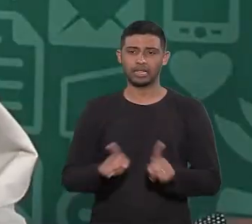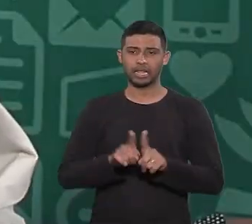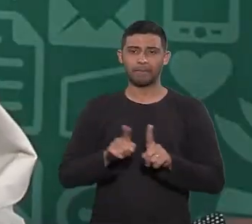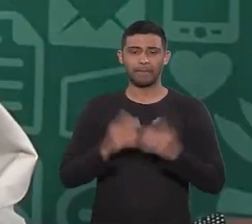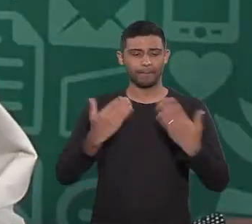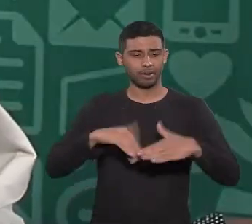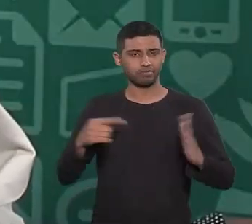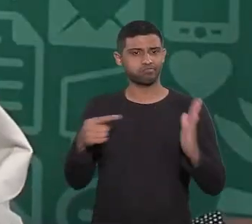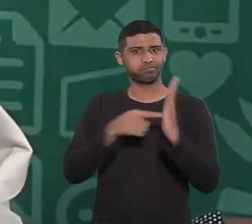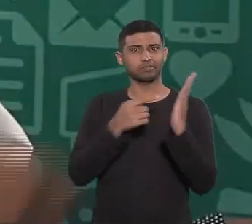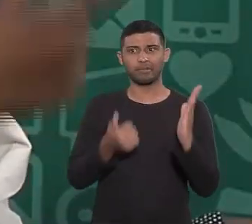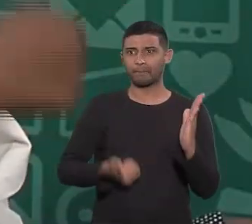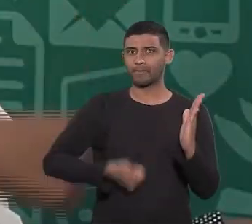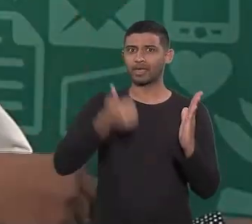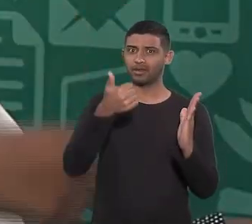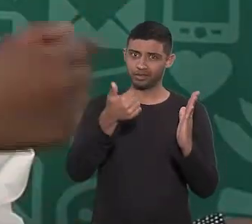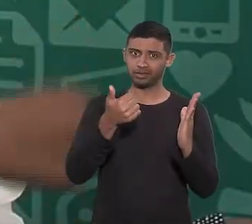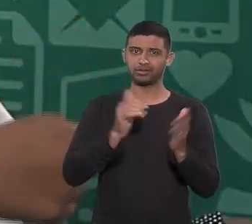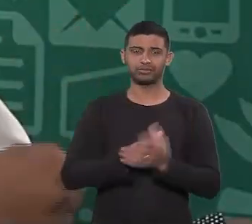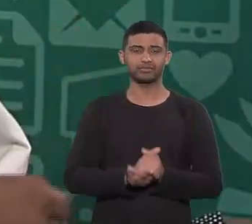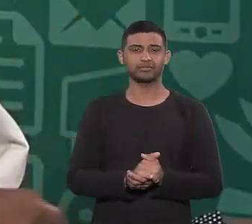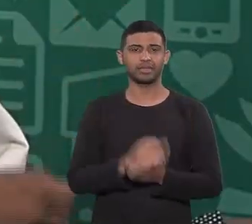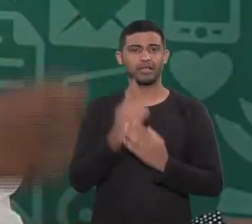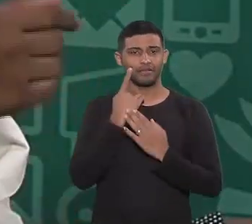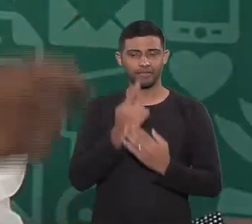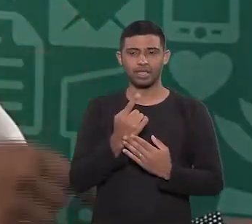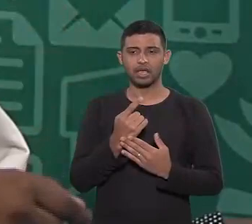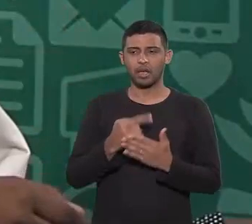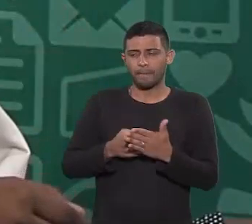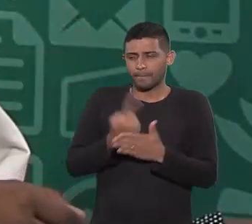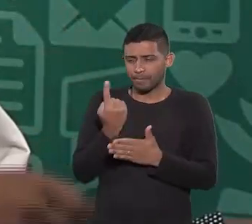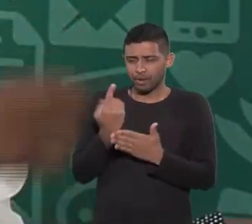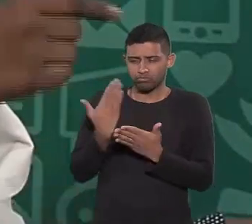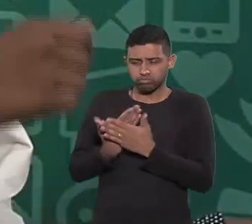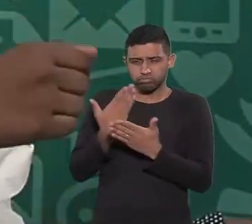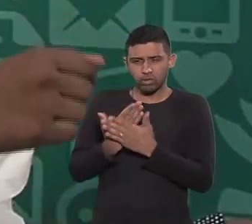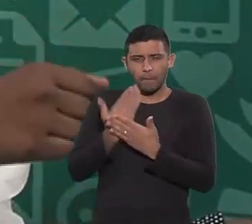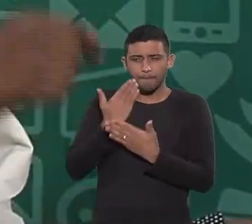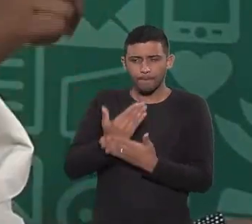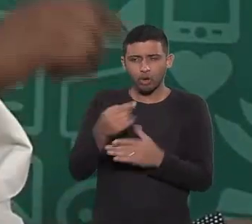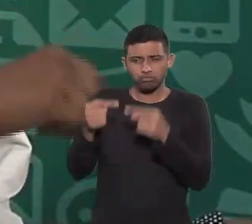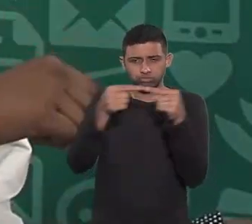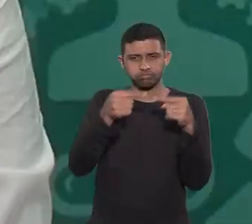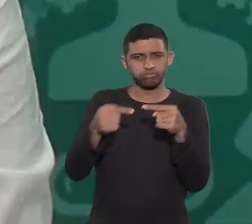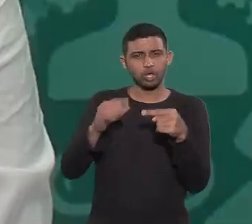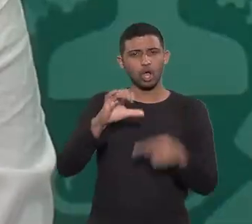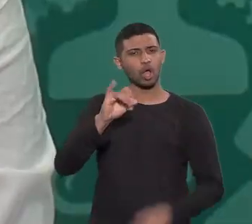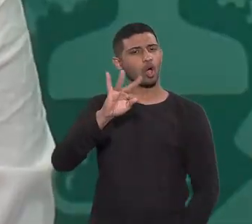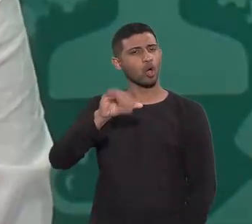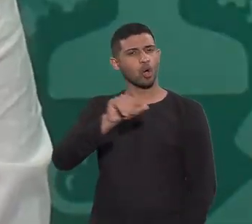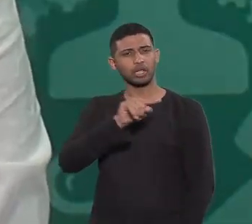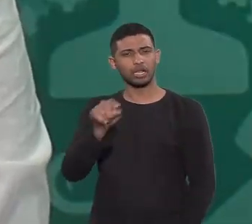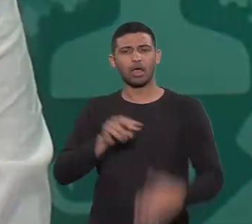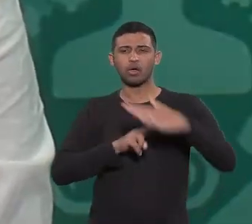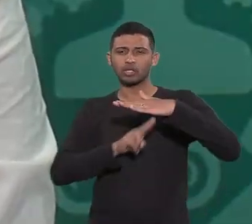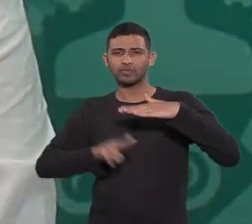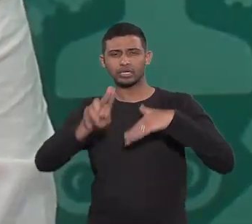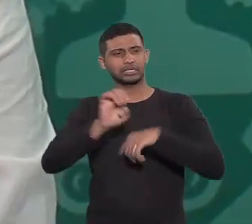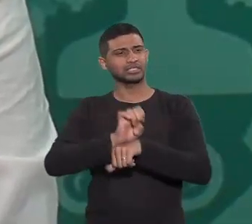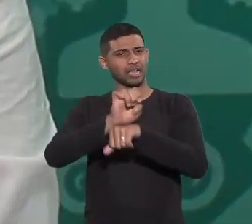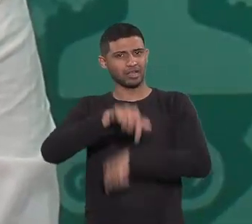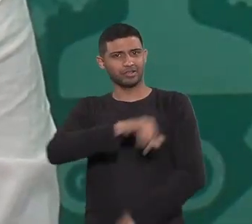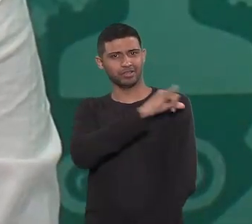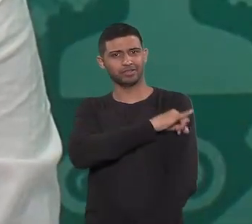notas maiores também. Menor evasão e notas maiores. Os primeiros estudos sobre a aplicação das cotas nas universidades